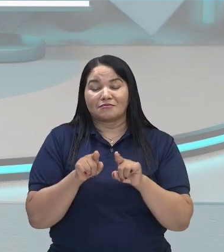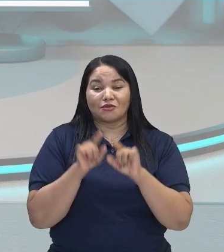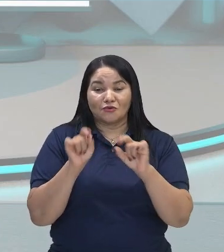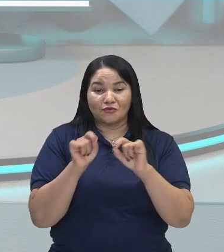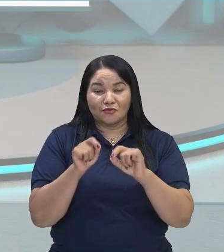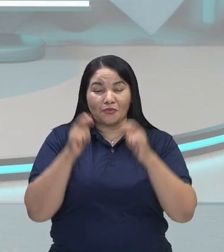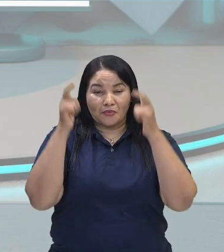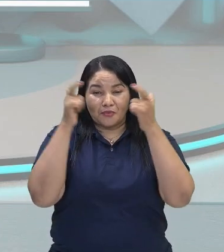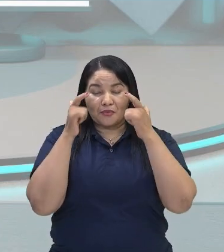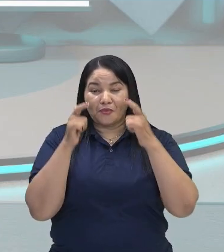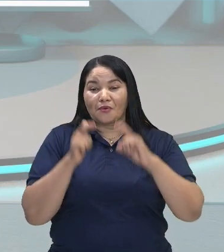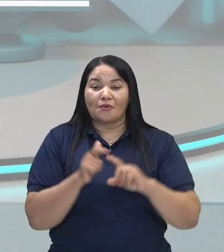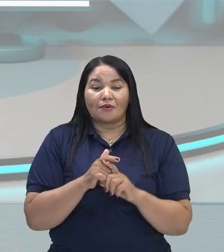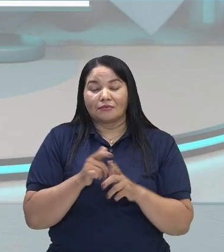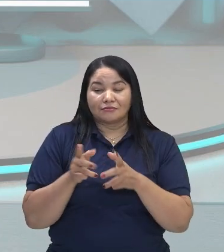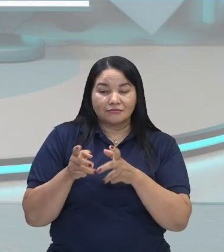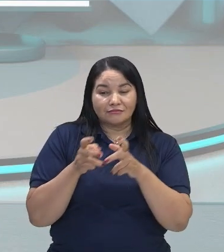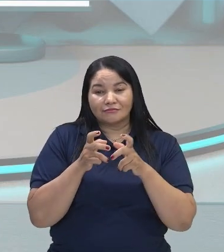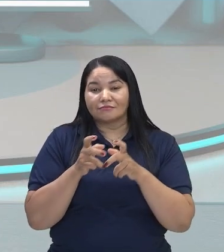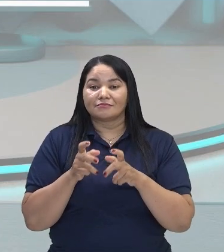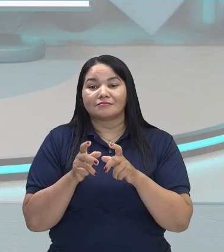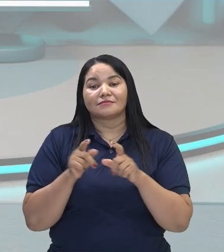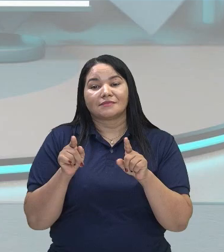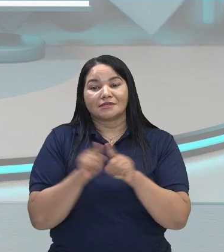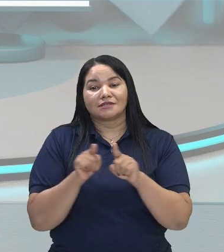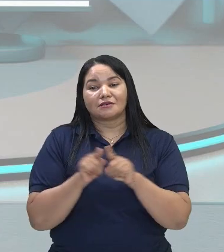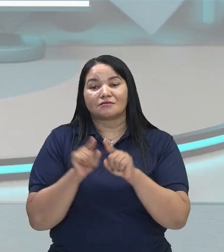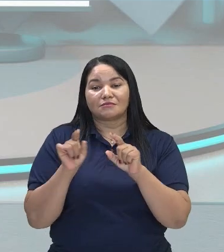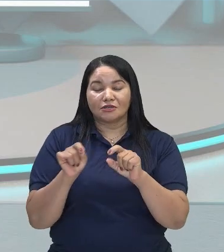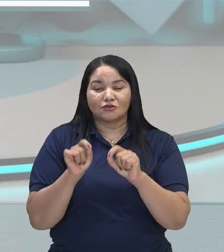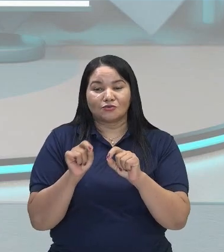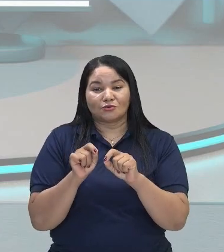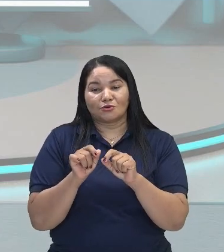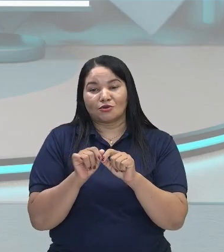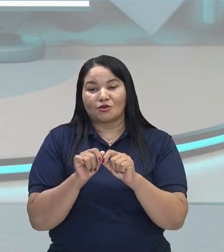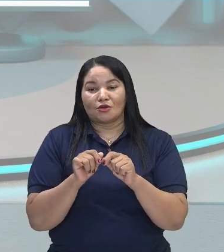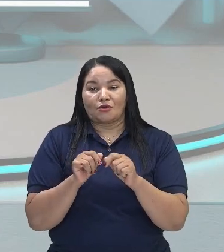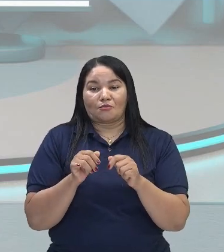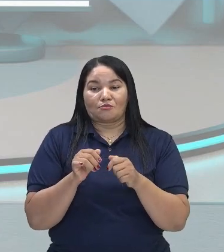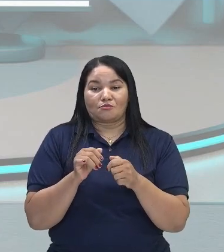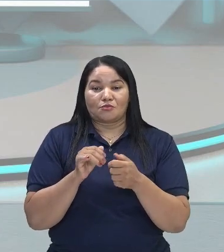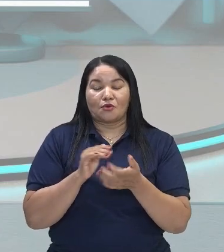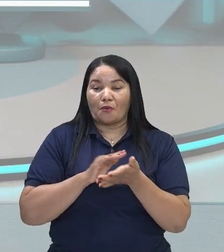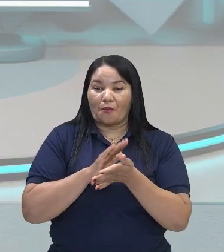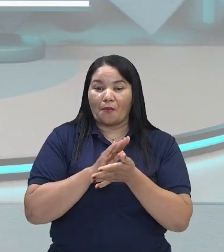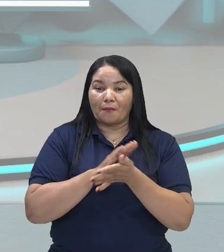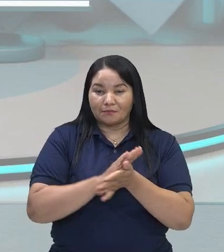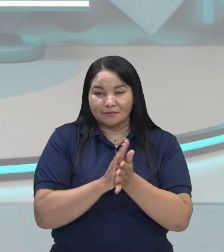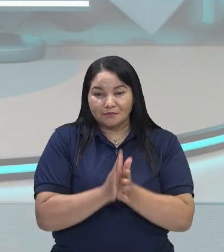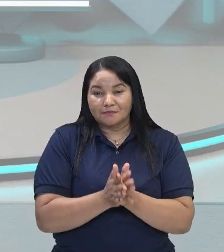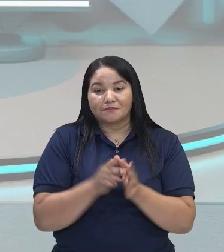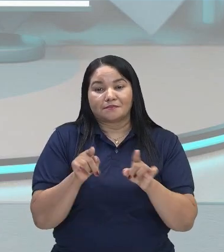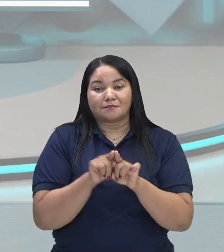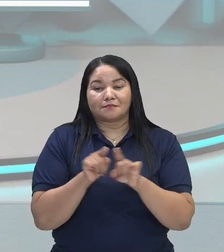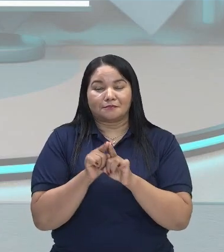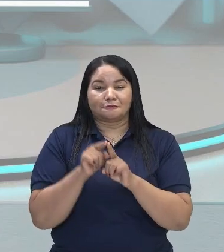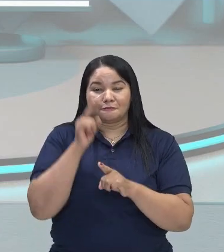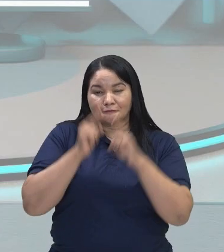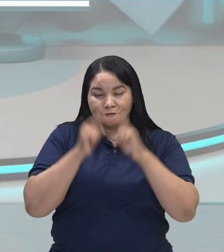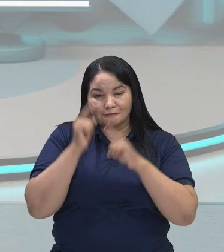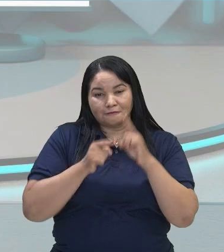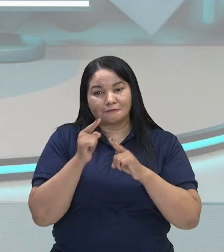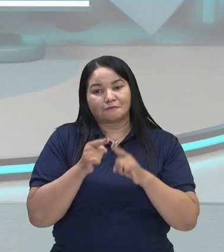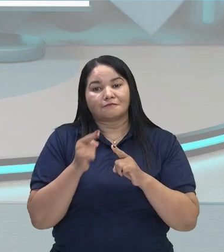me fascine, sem que me humilhe a fúria de mandar. É um trecho do poema